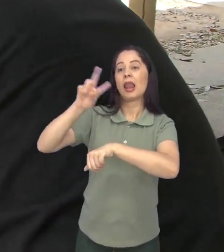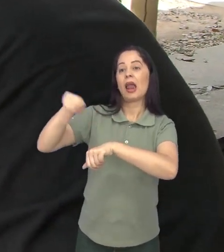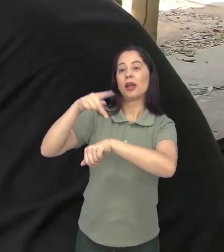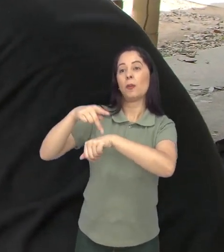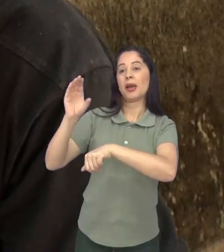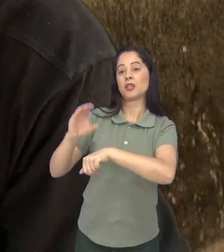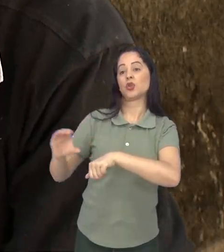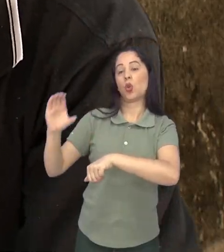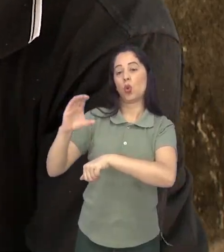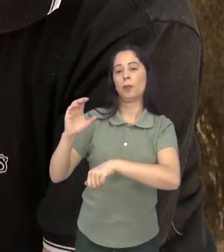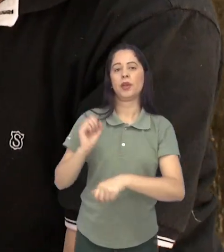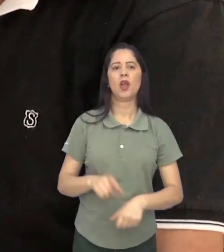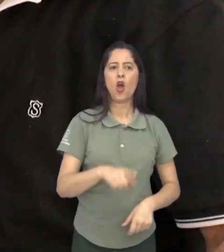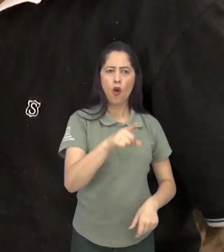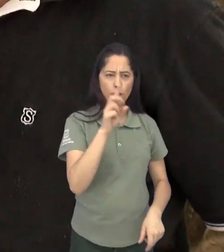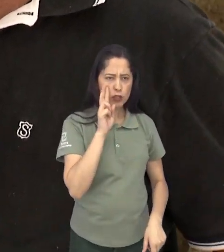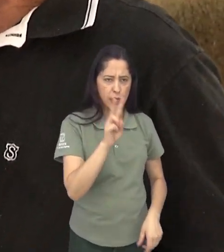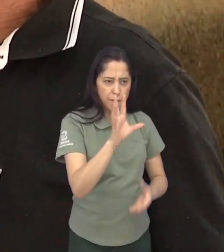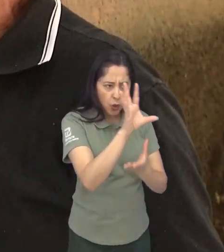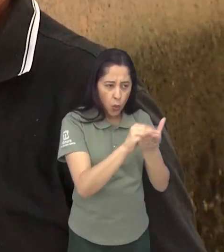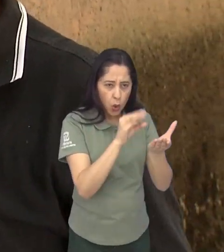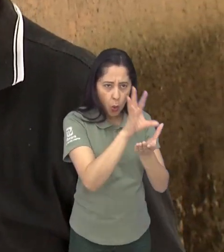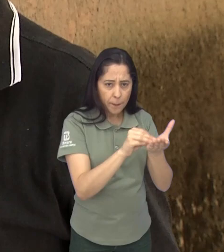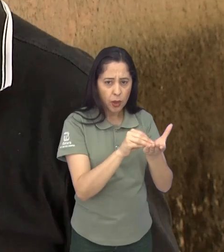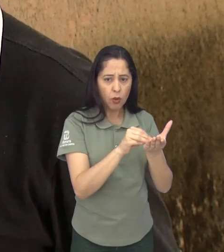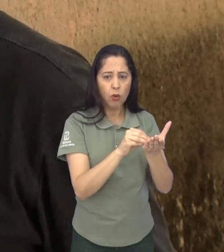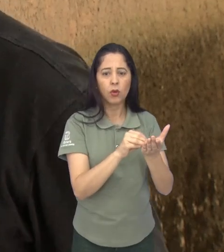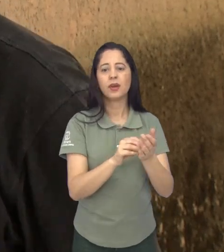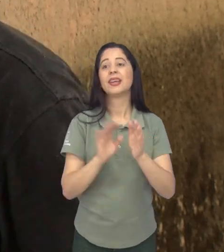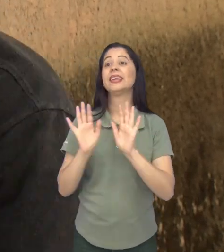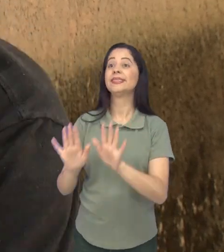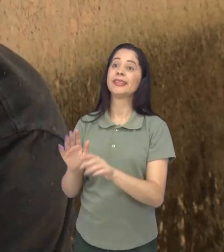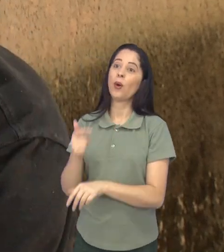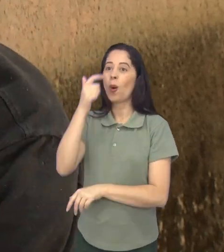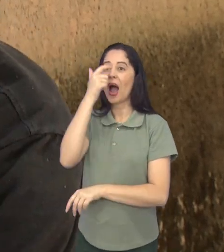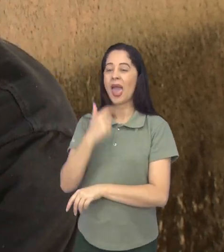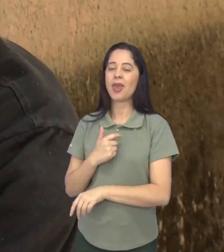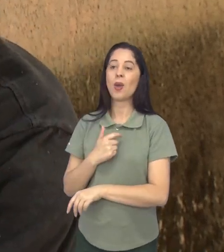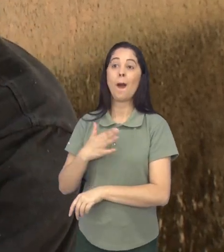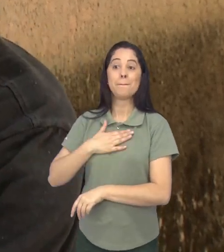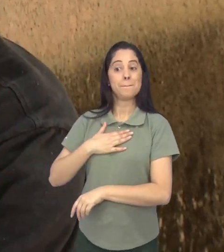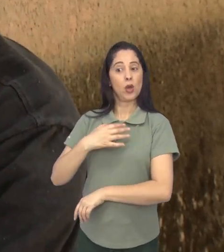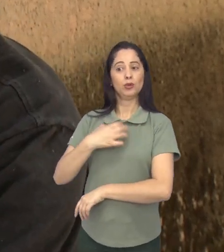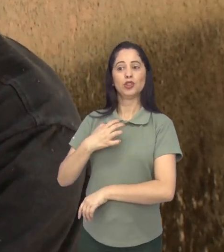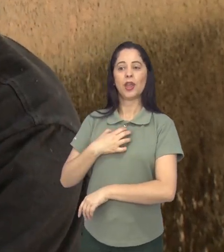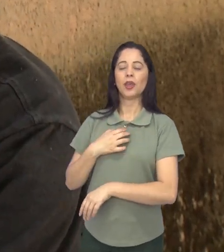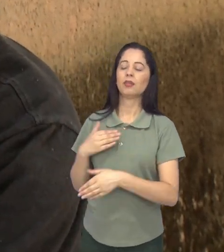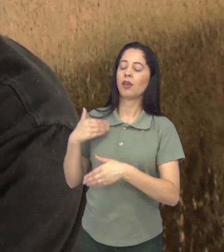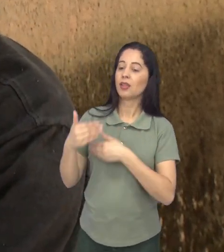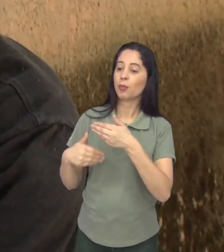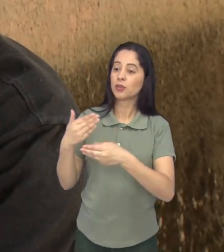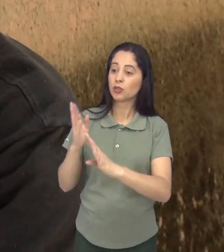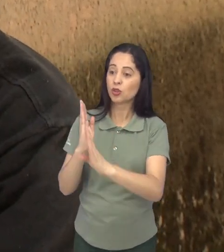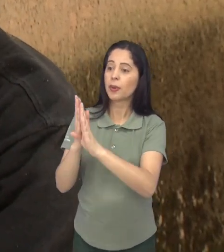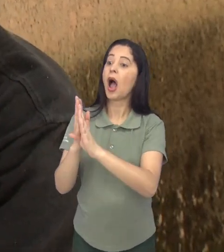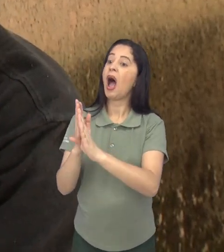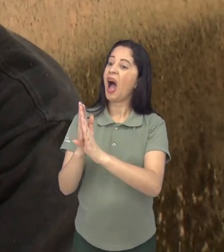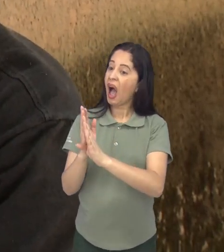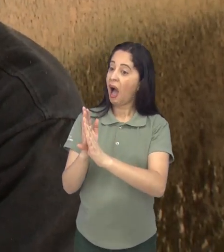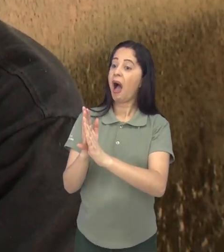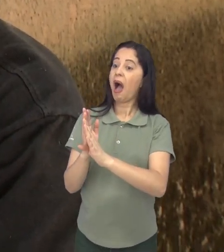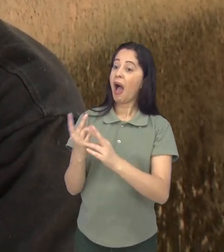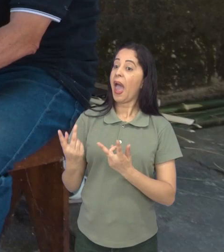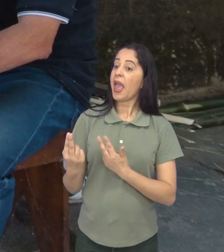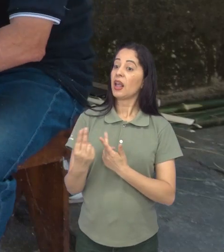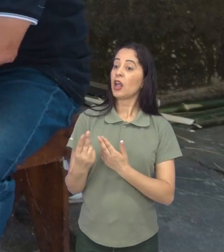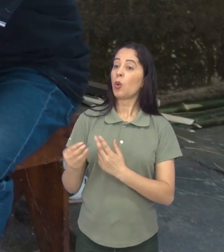na verdade. Mas você viu em algum lugar ou você criou o seu próprio estilo? Depois eu fui saber que era colombiano,